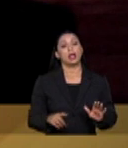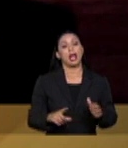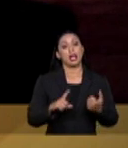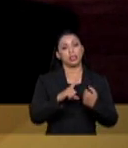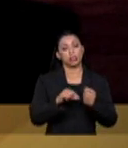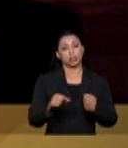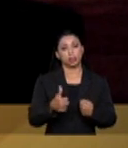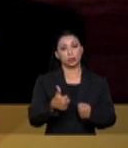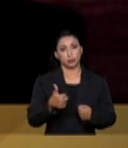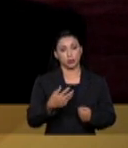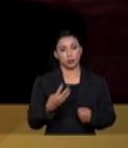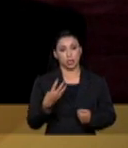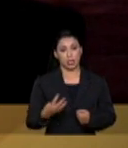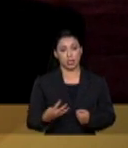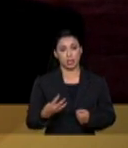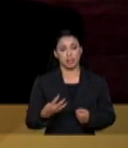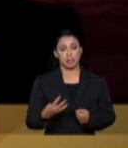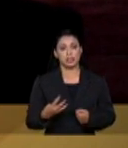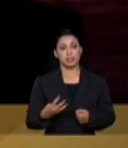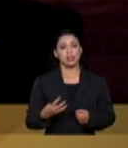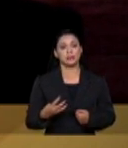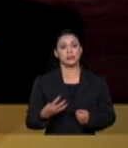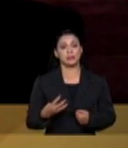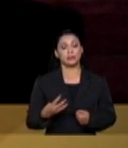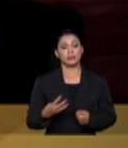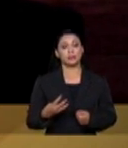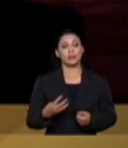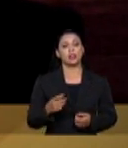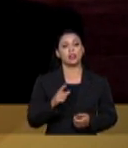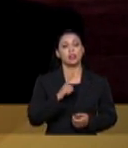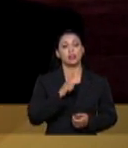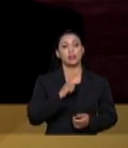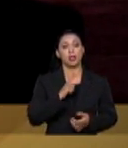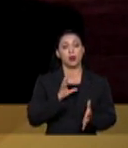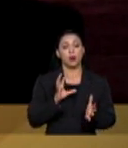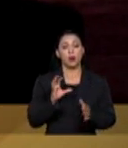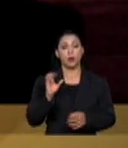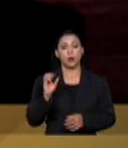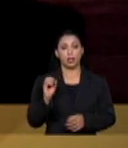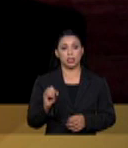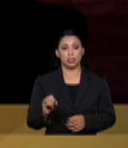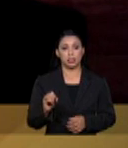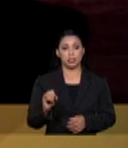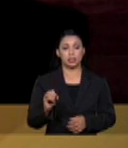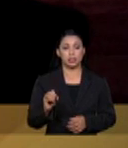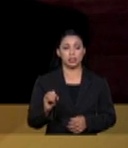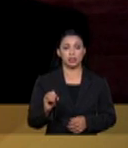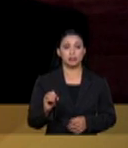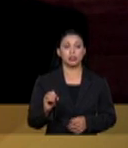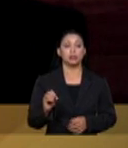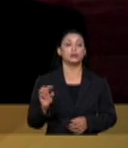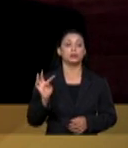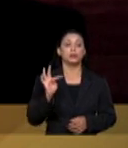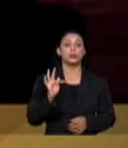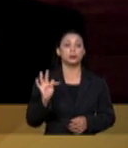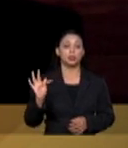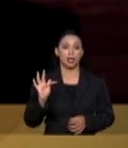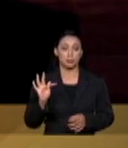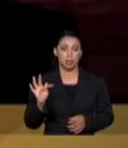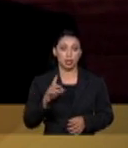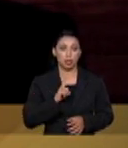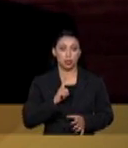13 da convenção 169 da organização internacional do trabalho convenção essa sobre povos indígenas